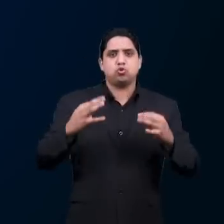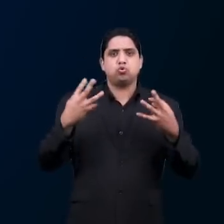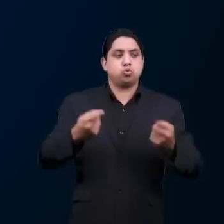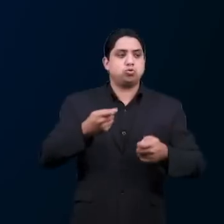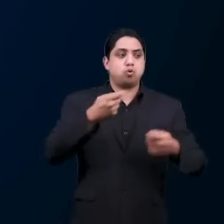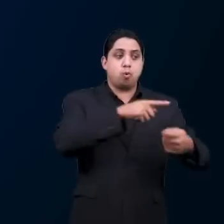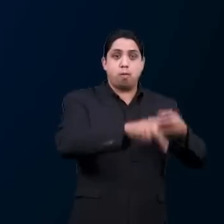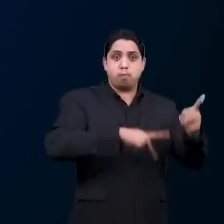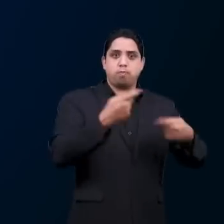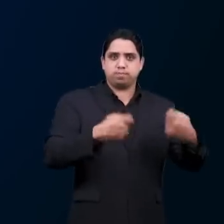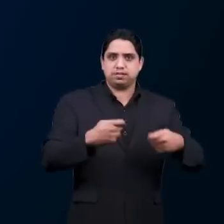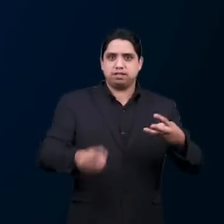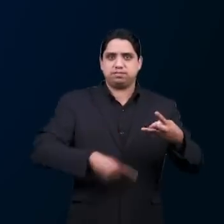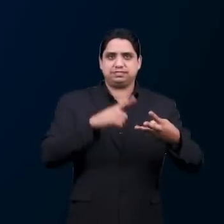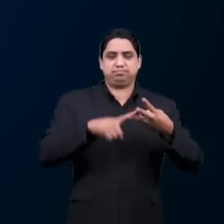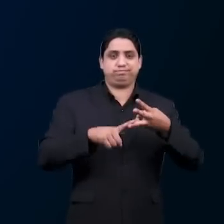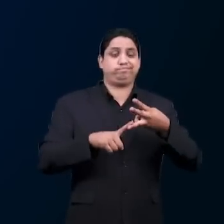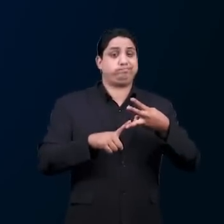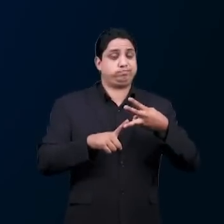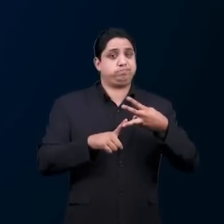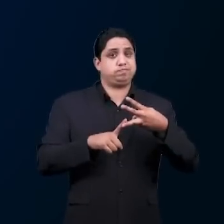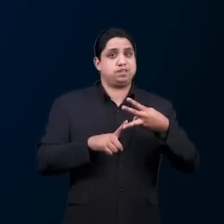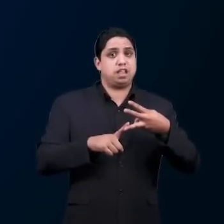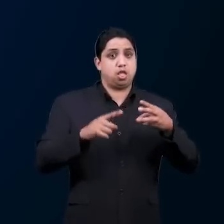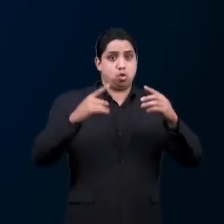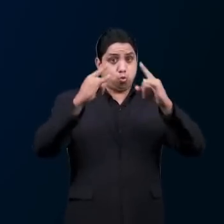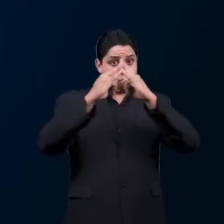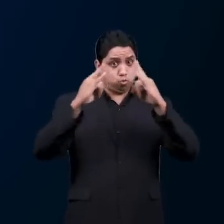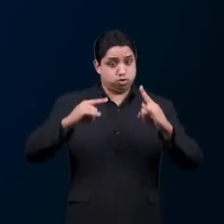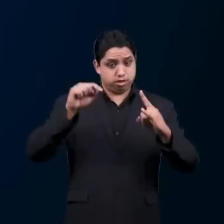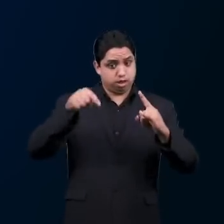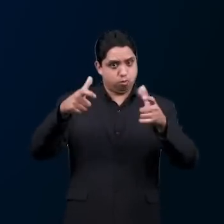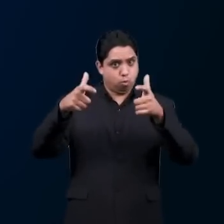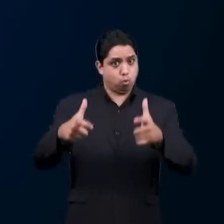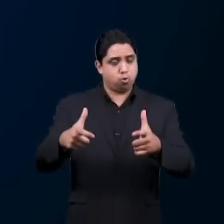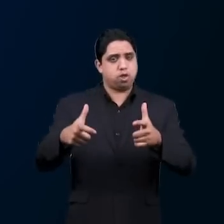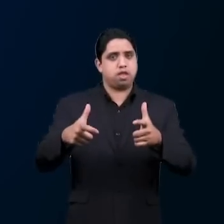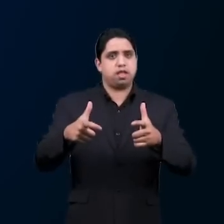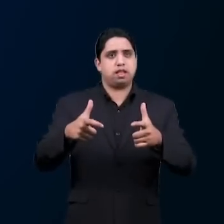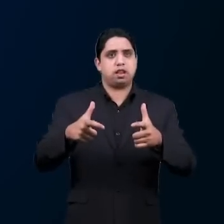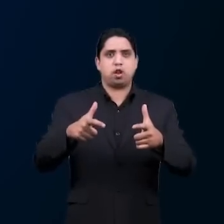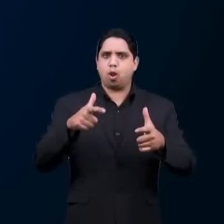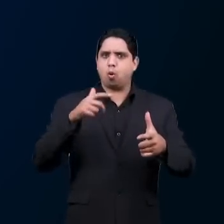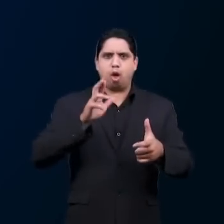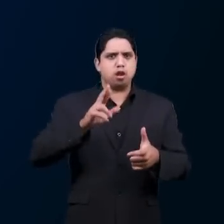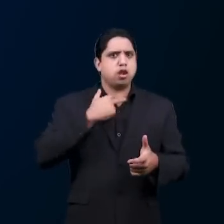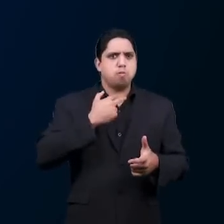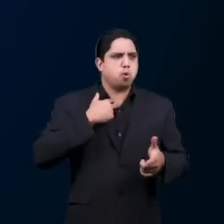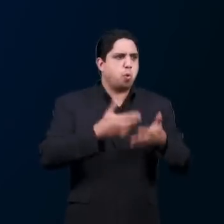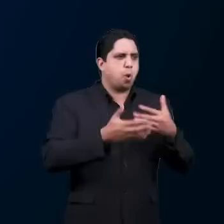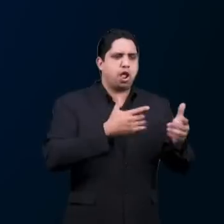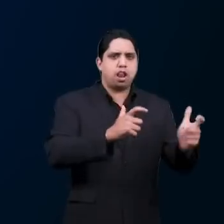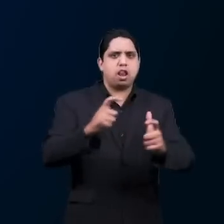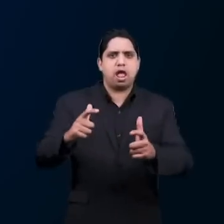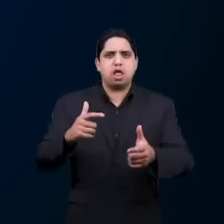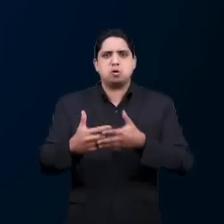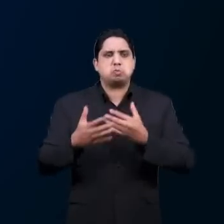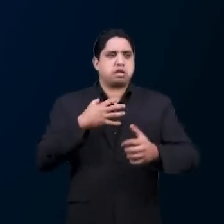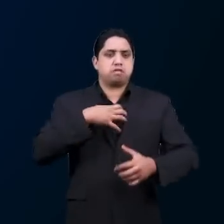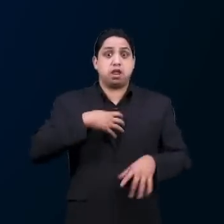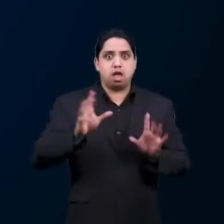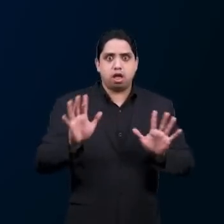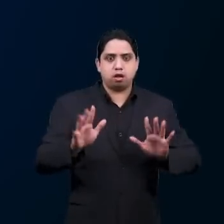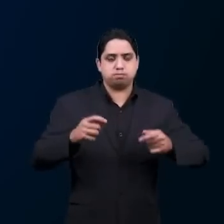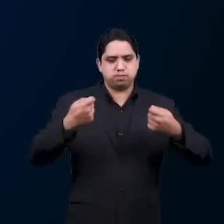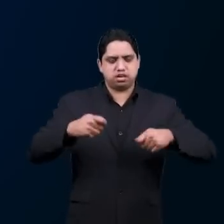povo. O terceiro elemento, o templo. Não era em qualquer lugar, não era de qualquer forma,